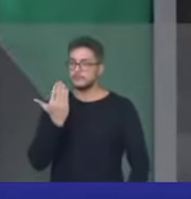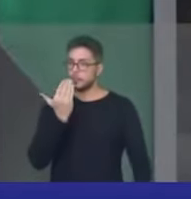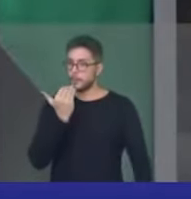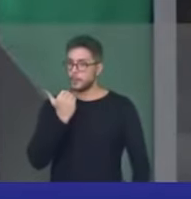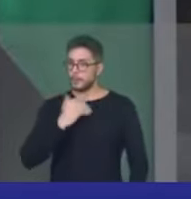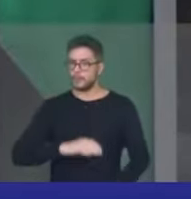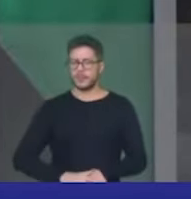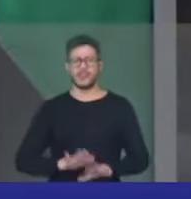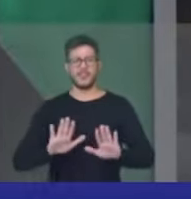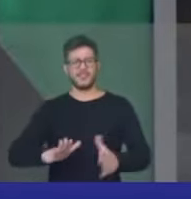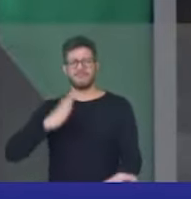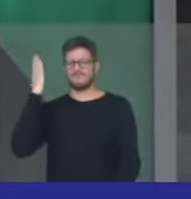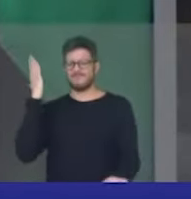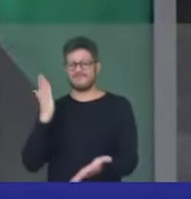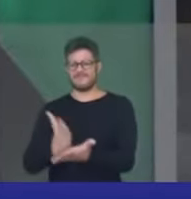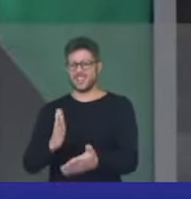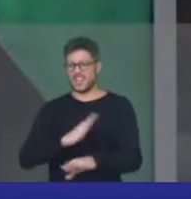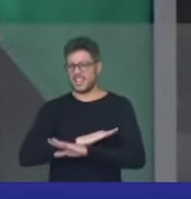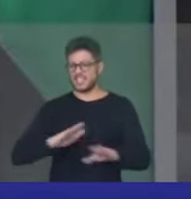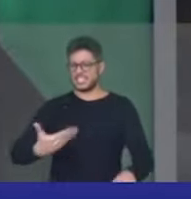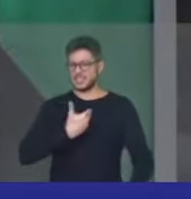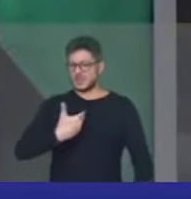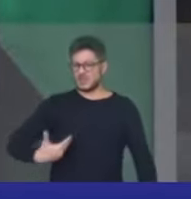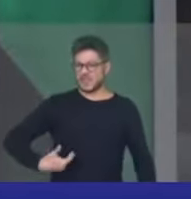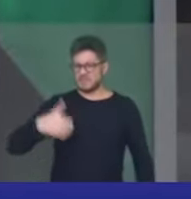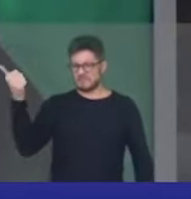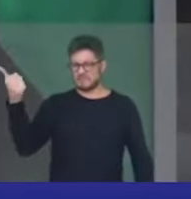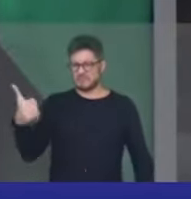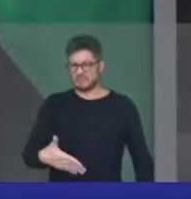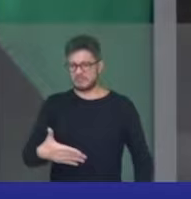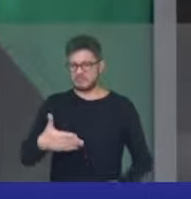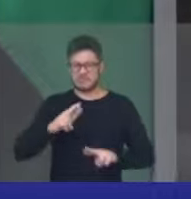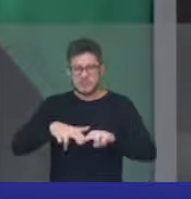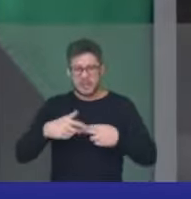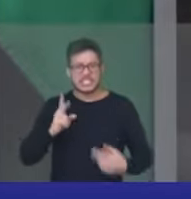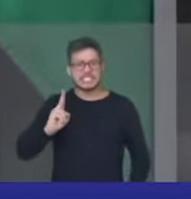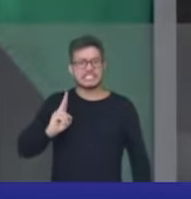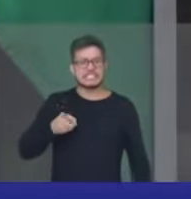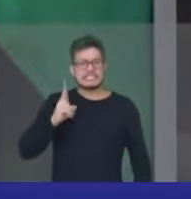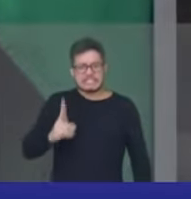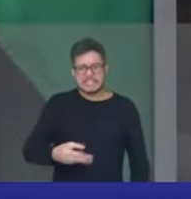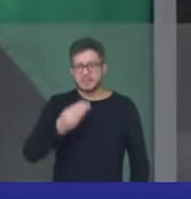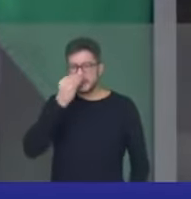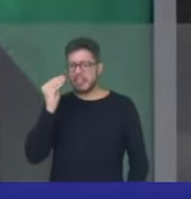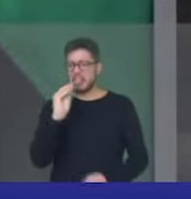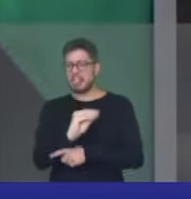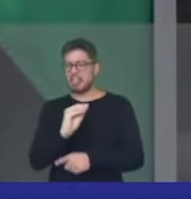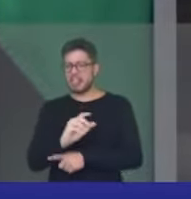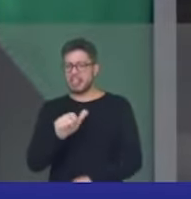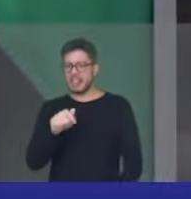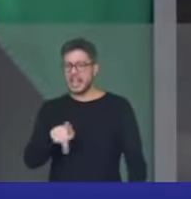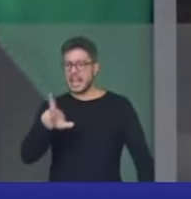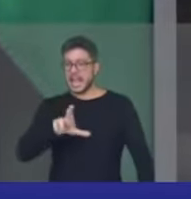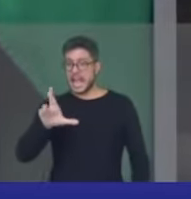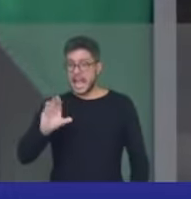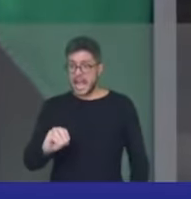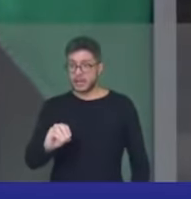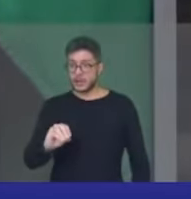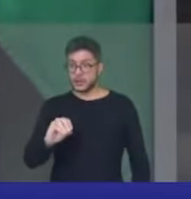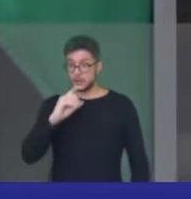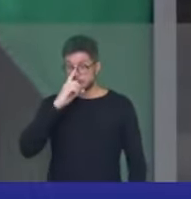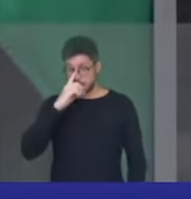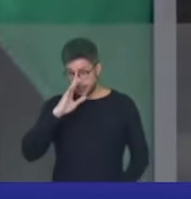governo chega desse desgoverno tratar o Agro como não deveria o setor primário que sustenta